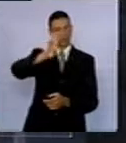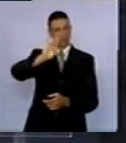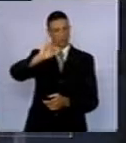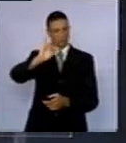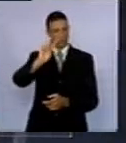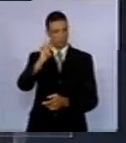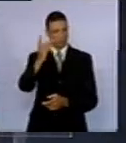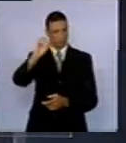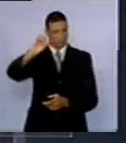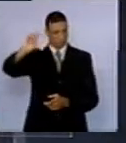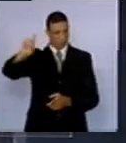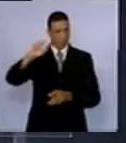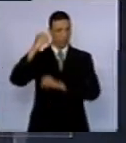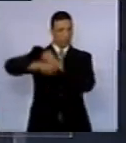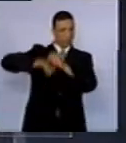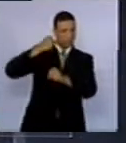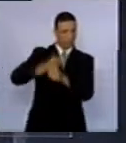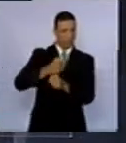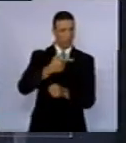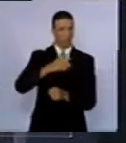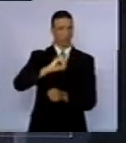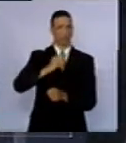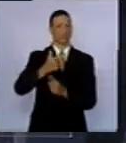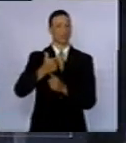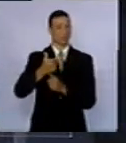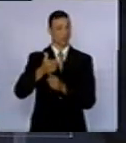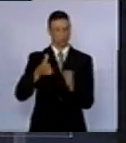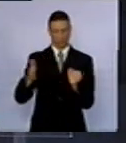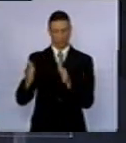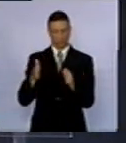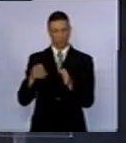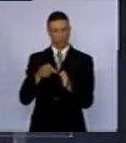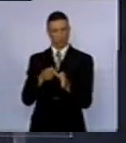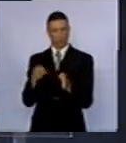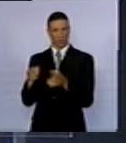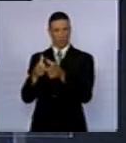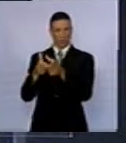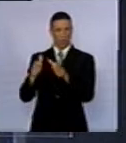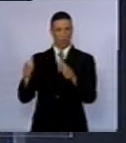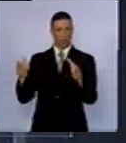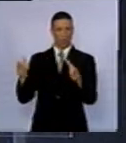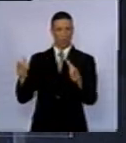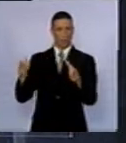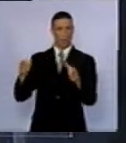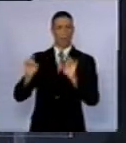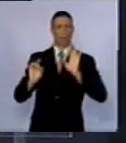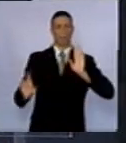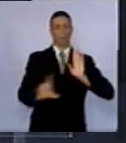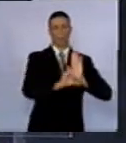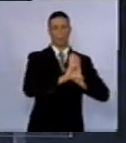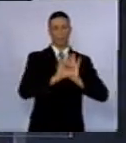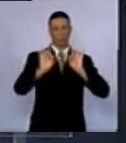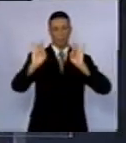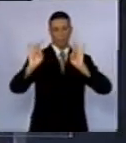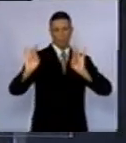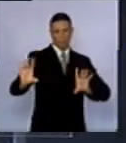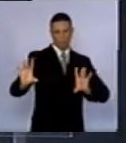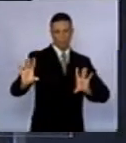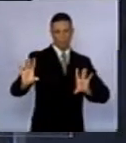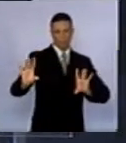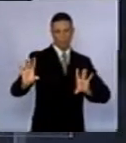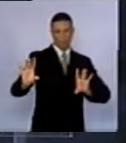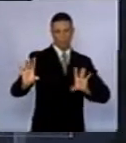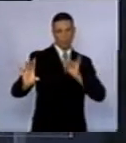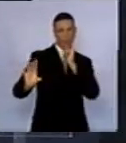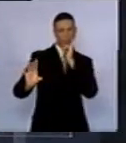2012, indício de que, embora não seja o único fator para tal aumento, o impacto na lei, na entrada de